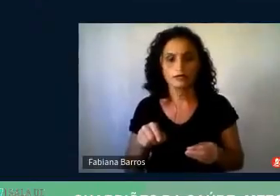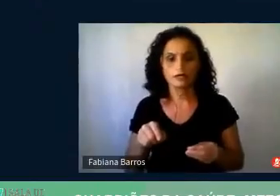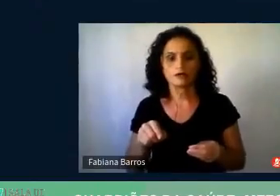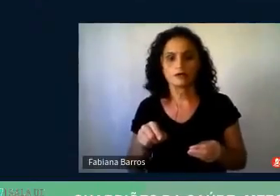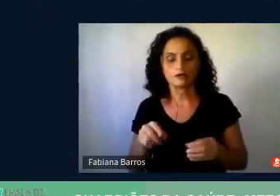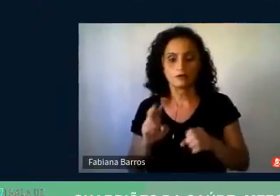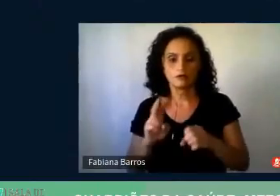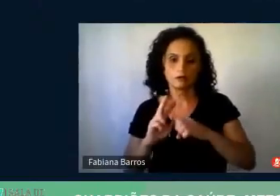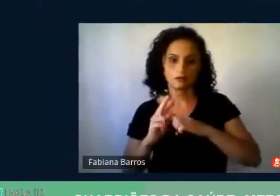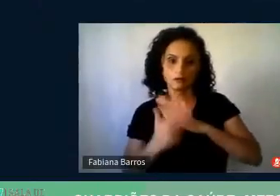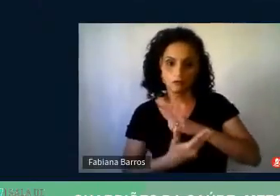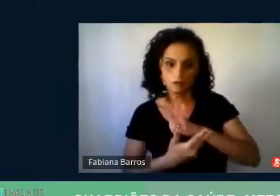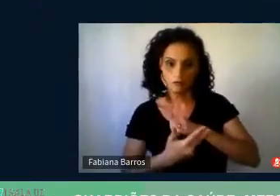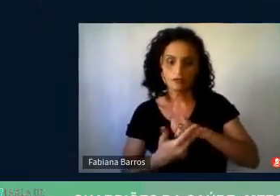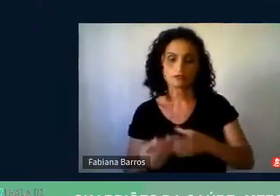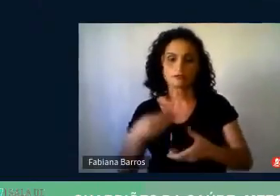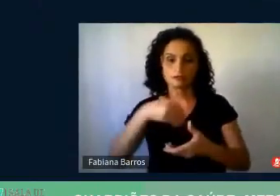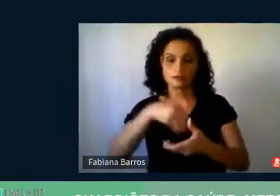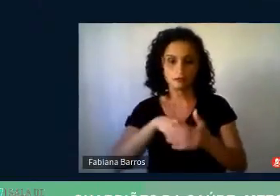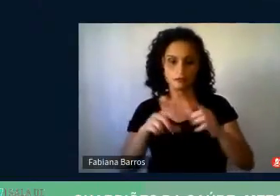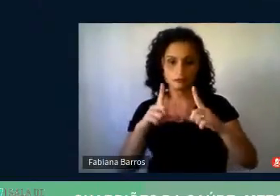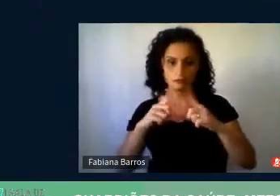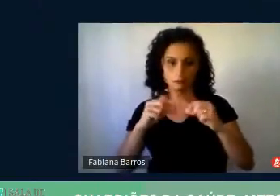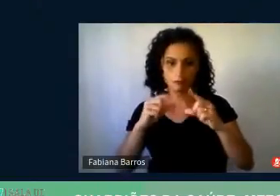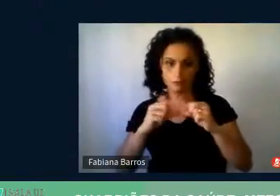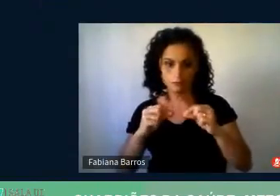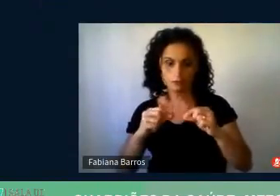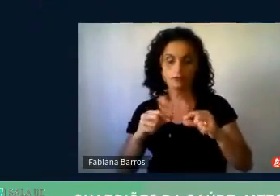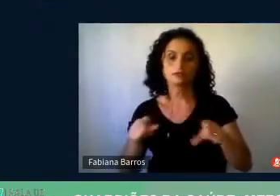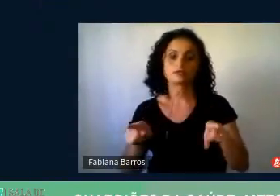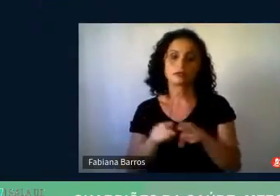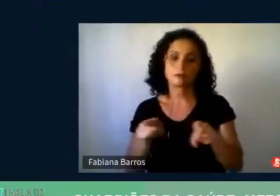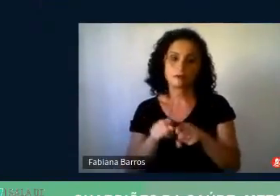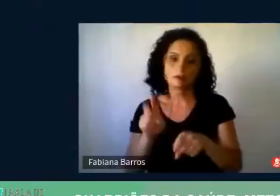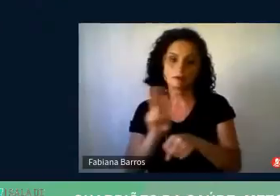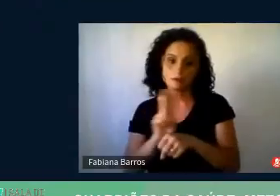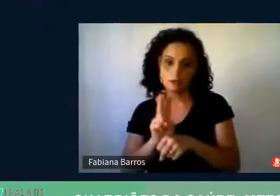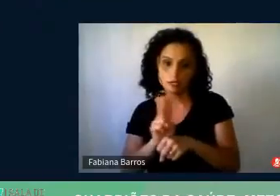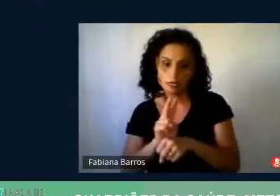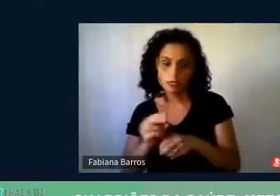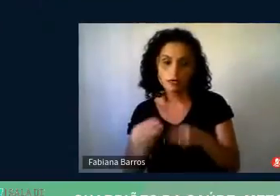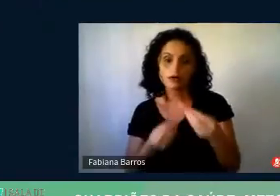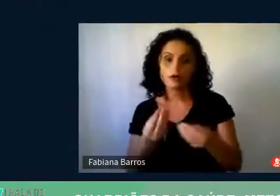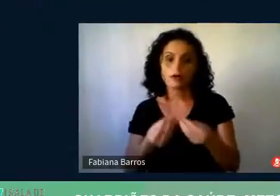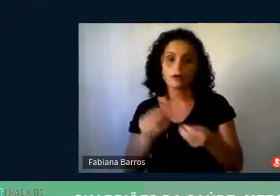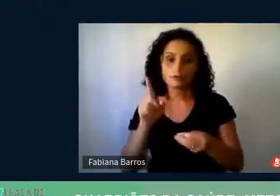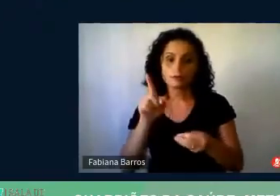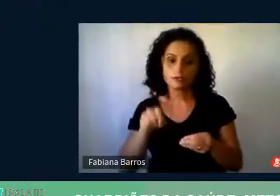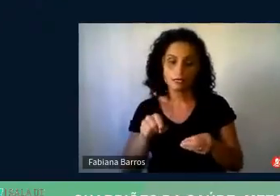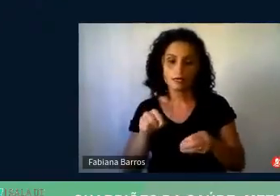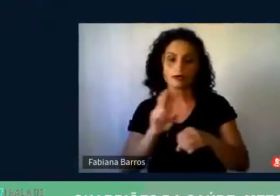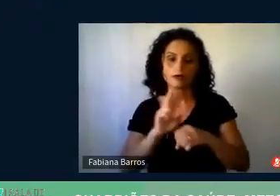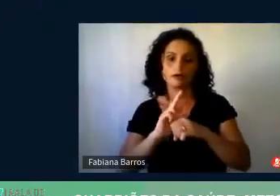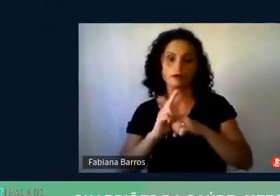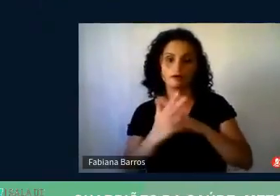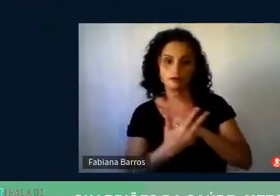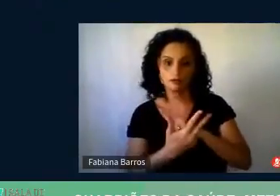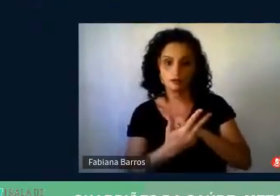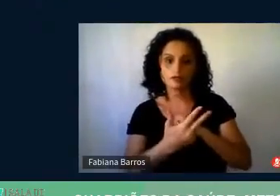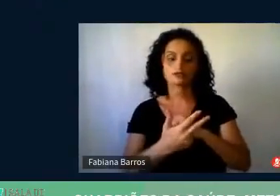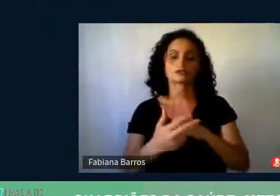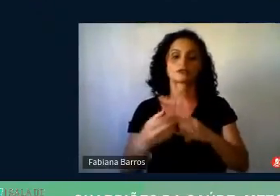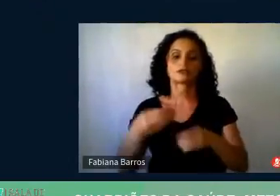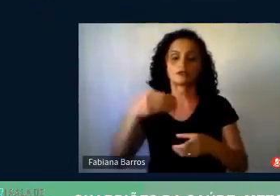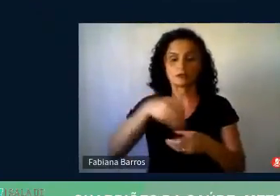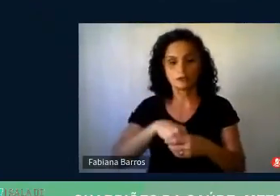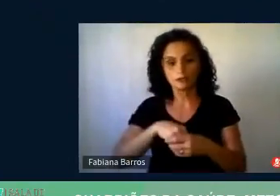do vírus em cada uma das faculdades da UNB. A partir da semana que vem, a gente deve ter o IFB fazendo parte dessa iniciativa.